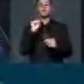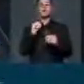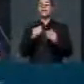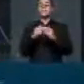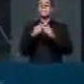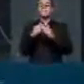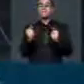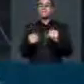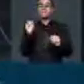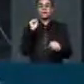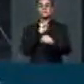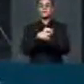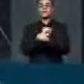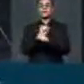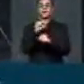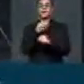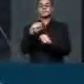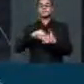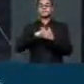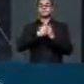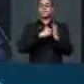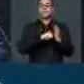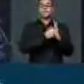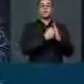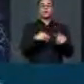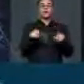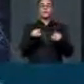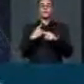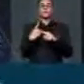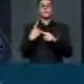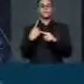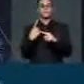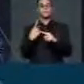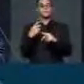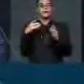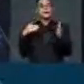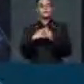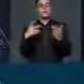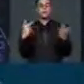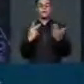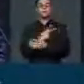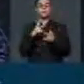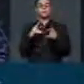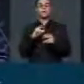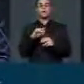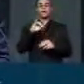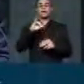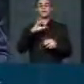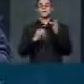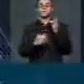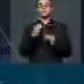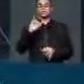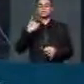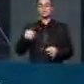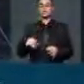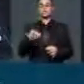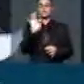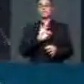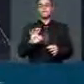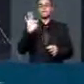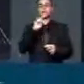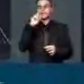as obrigações e as determinações dadas pela a Justiça Federal para que possa fazer esse processo de desintrusão.